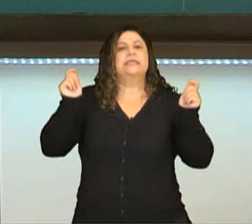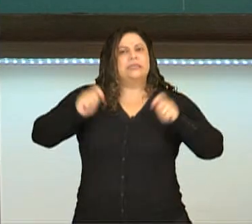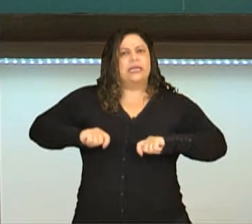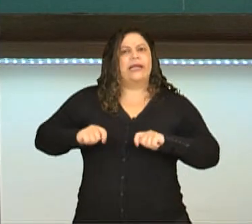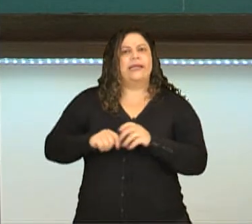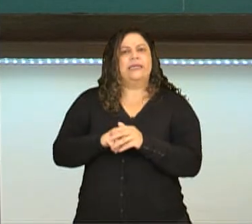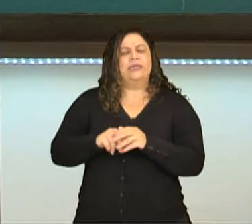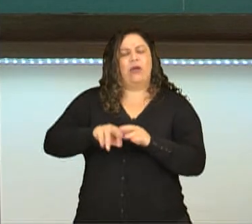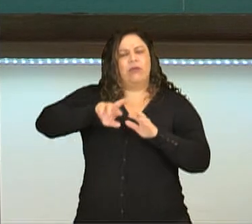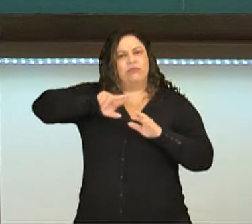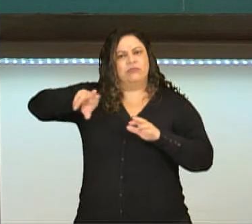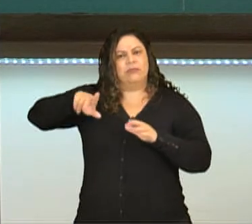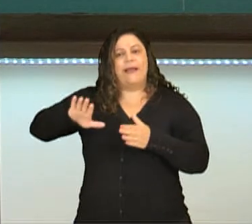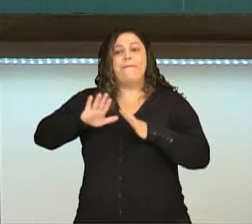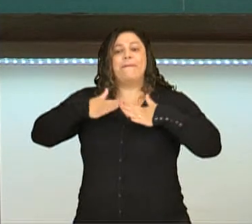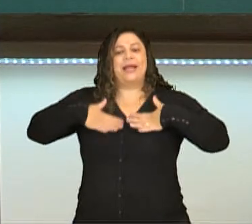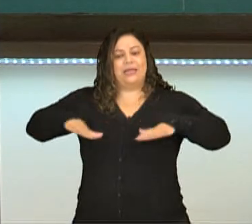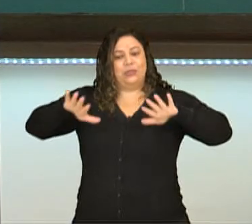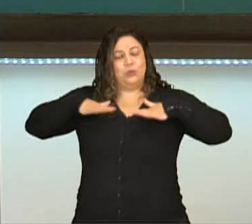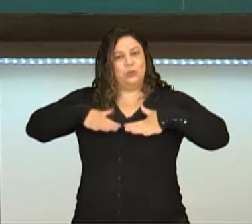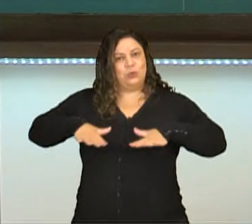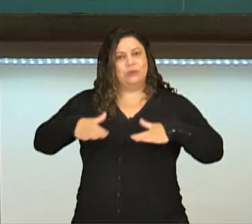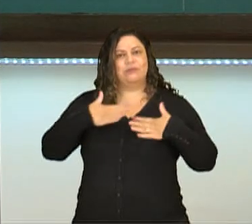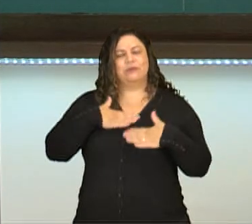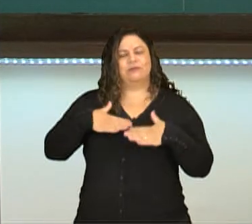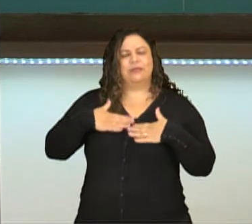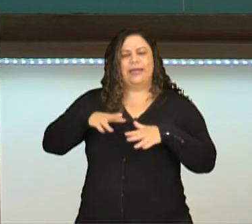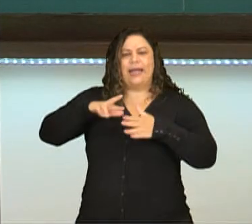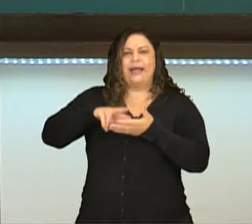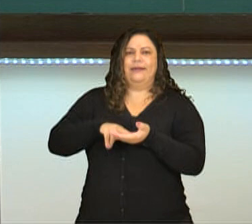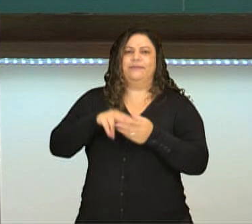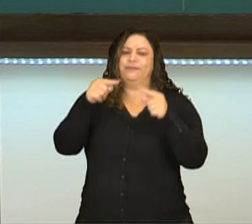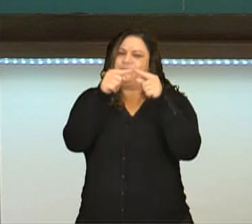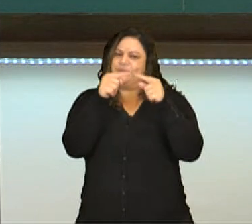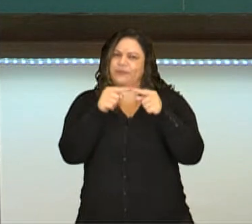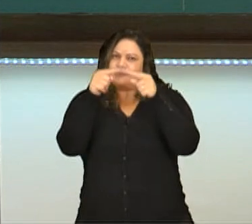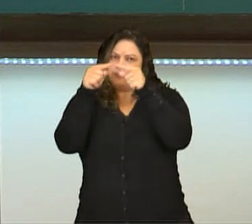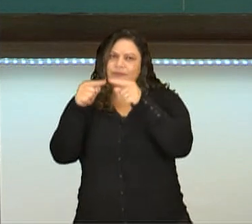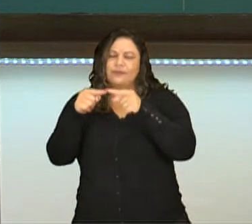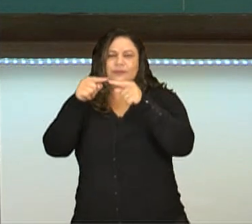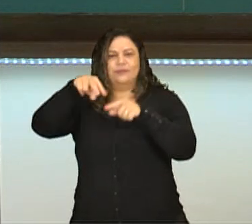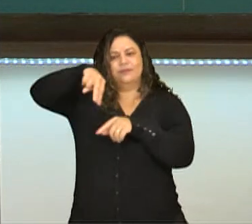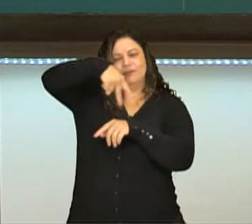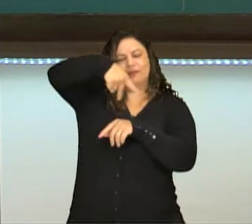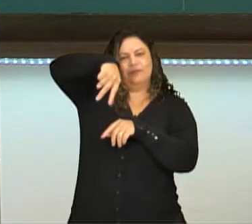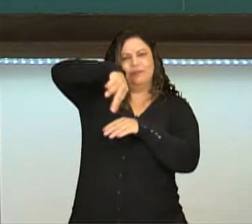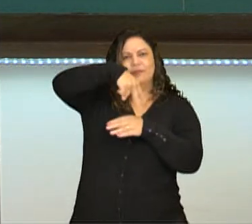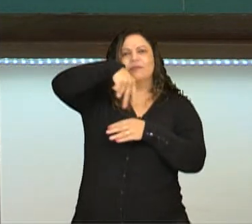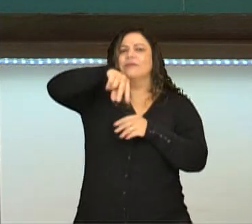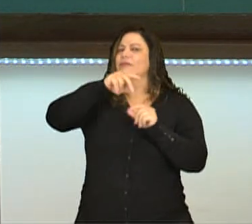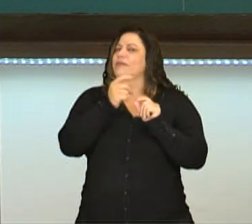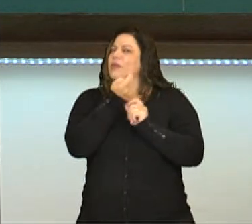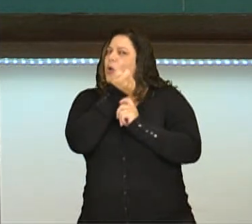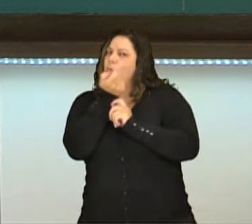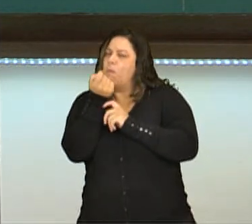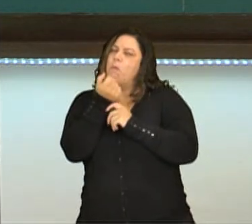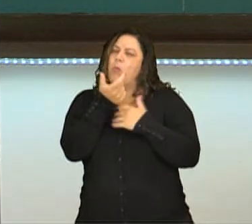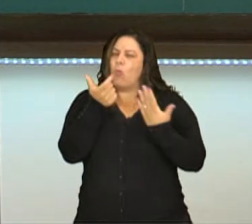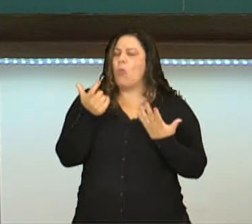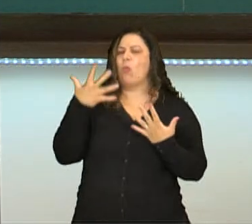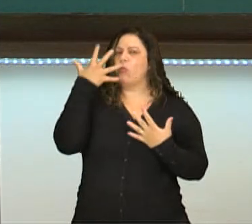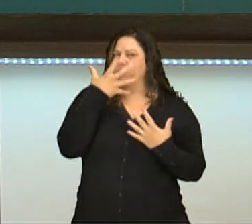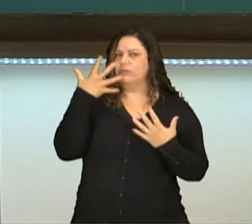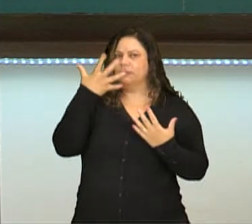rumba que ela foi mais lenta, ela teve os passos um pouquinho menos sensualizados, e essa versão começou a atrair,